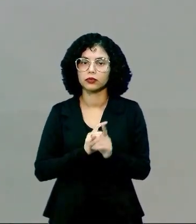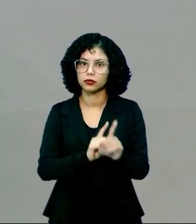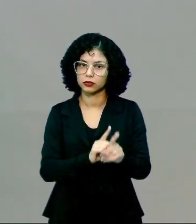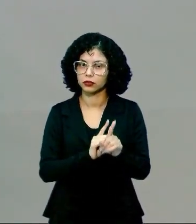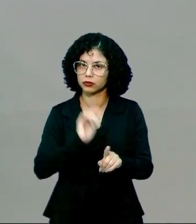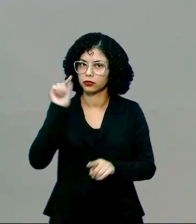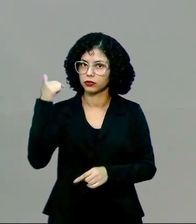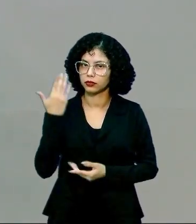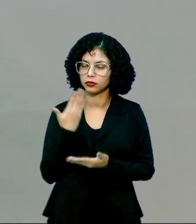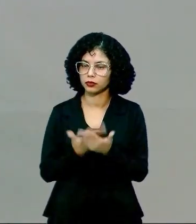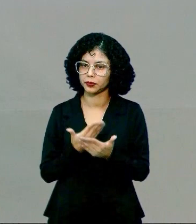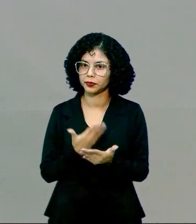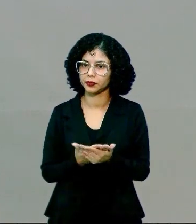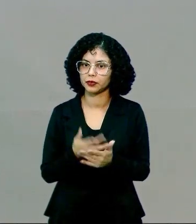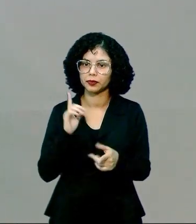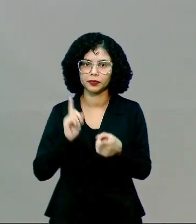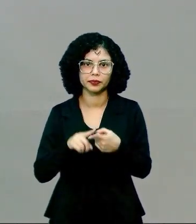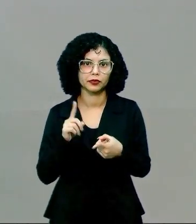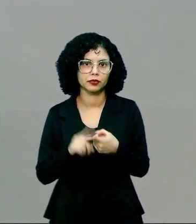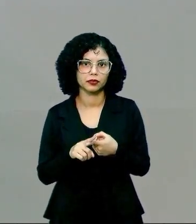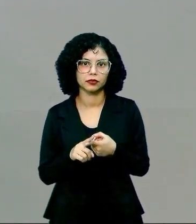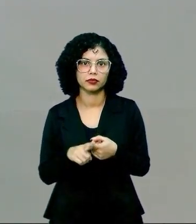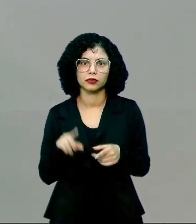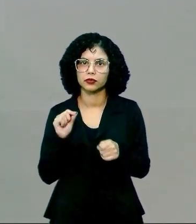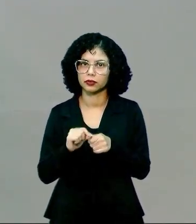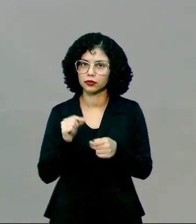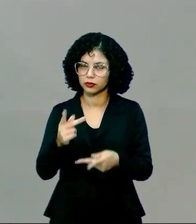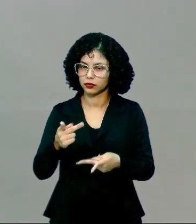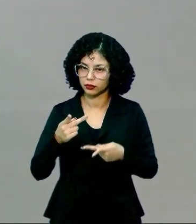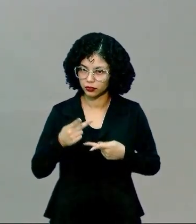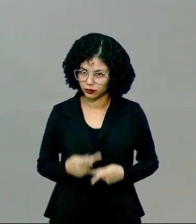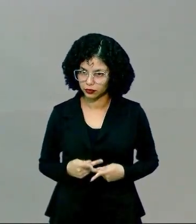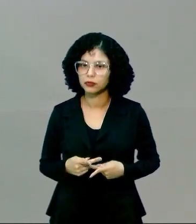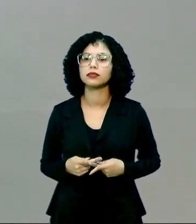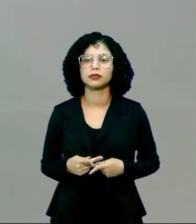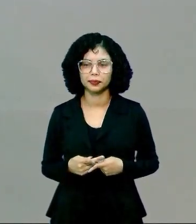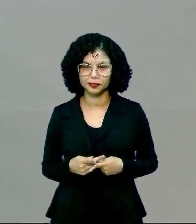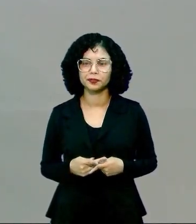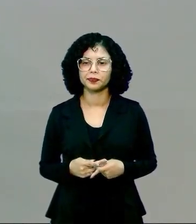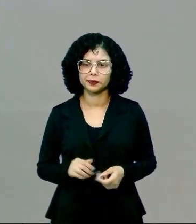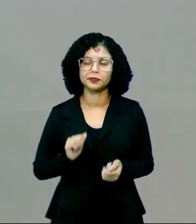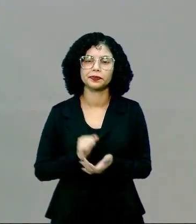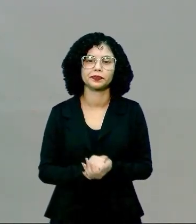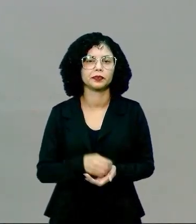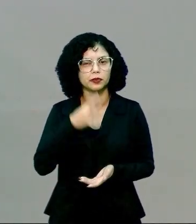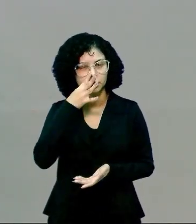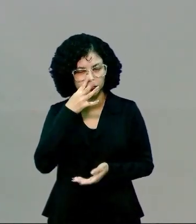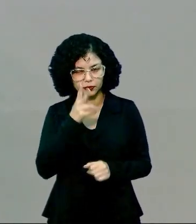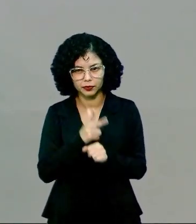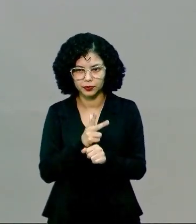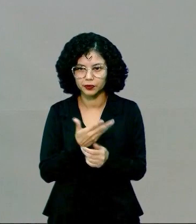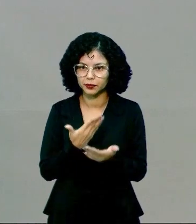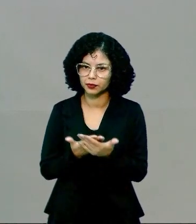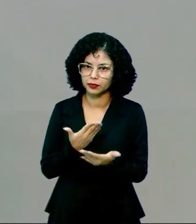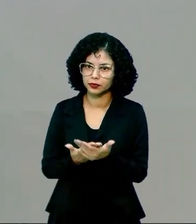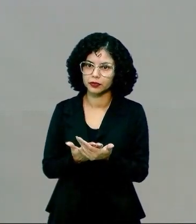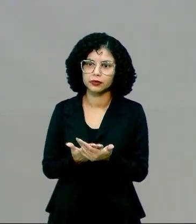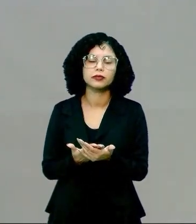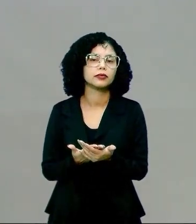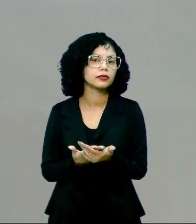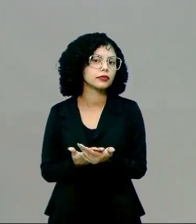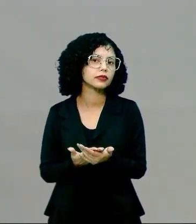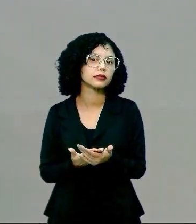a próxima aula, porque eu te faço esse convite para que não deixe de assistir às videoaulas deste